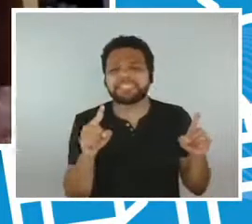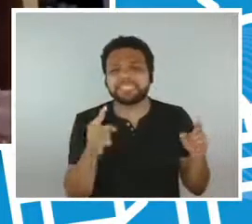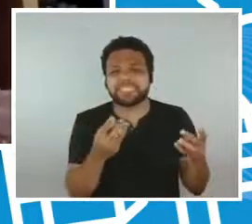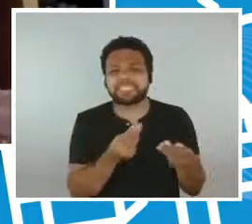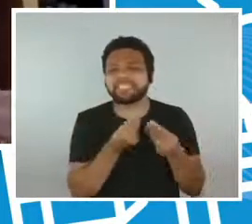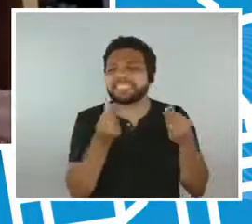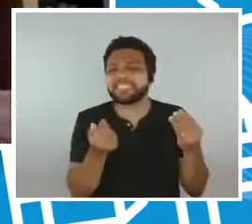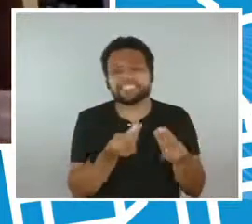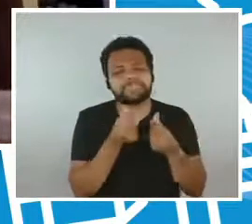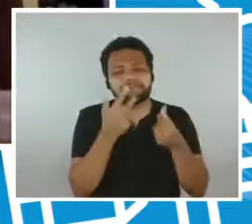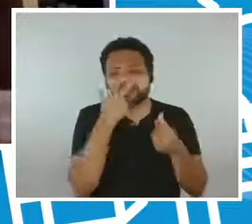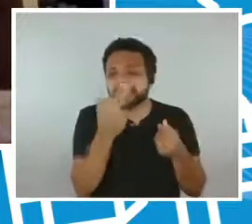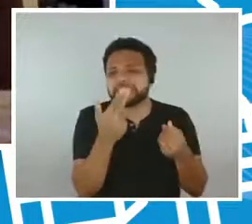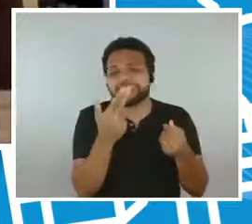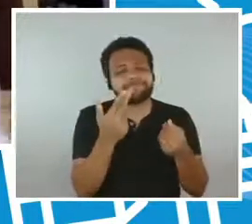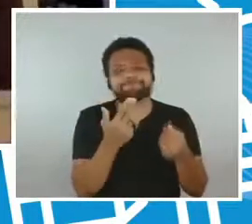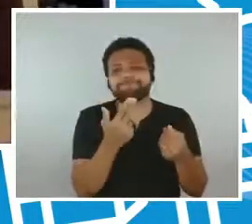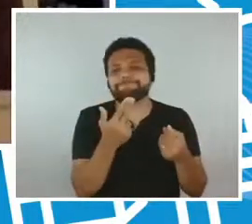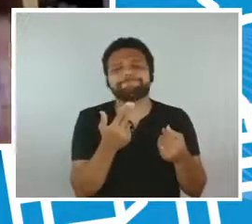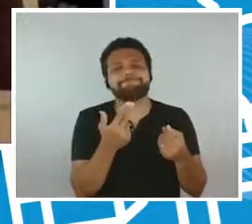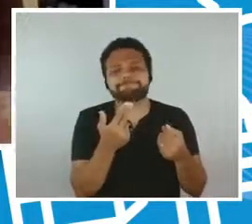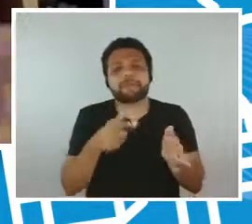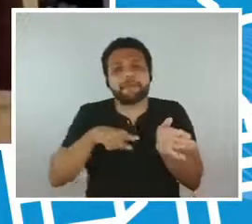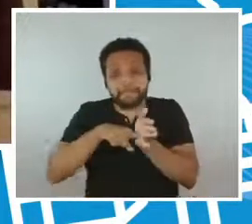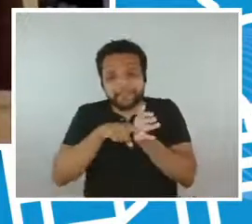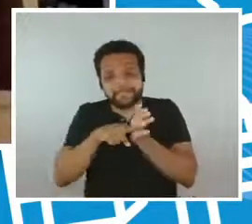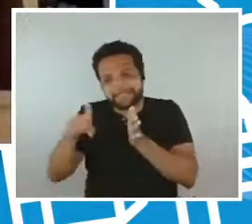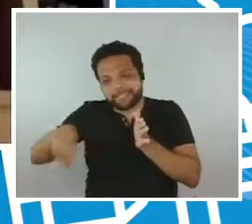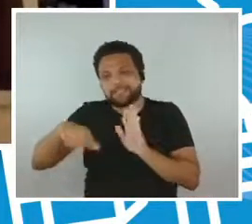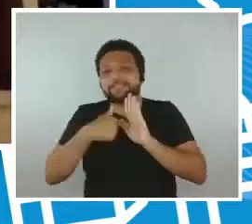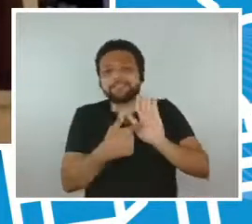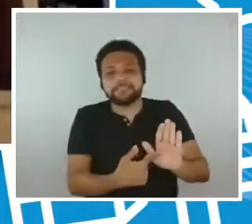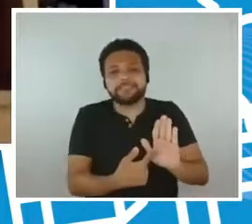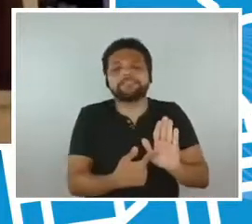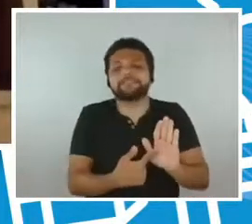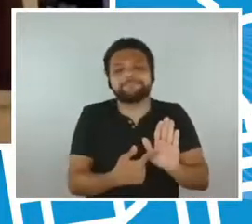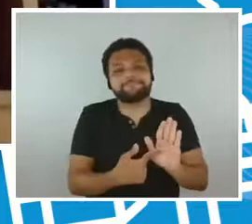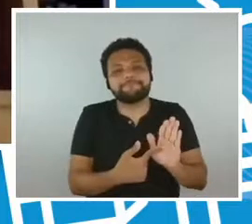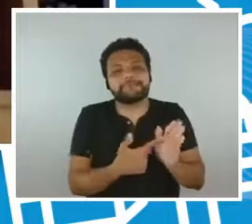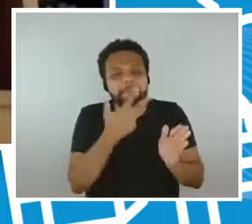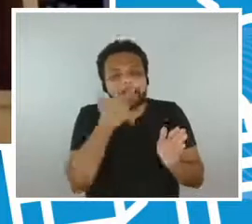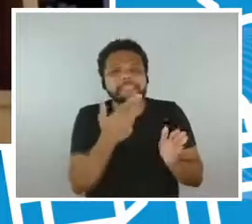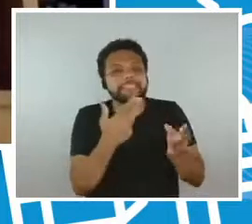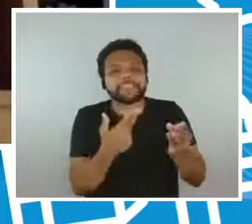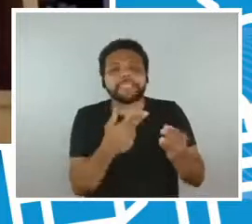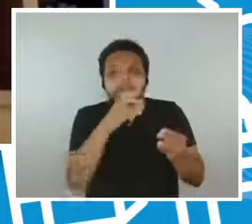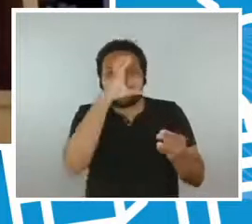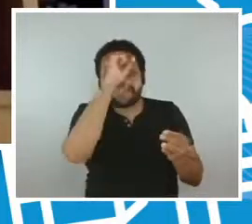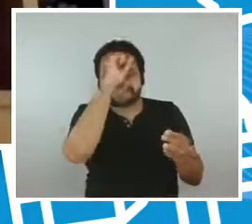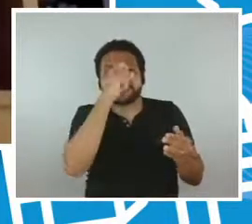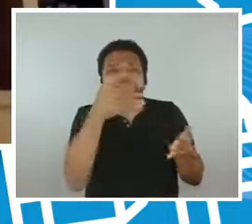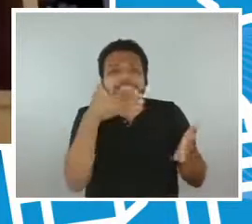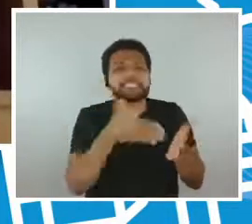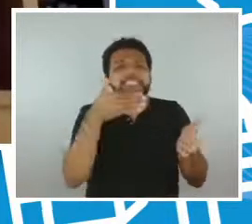efetiva nas pesquisas que eles fizeram do que quando eles puderam ter pelo menos alguma